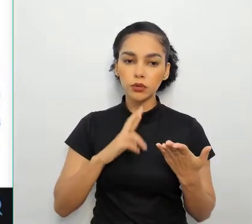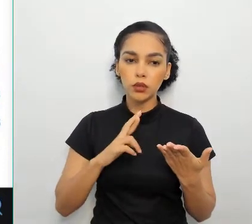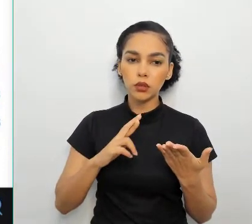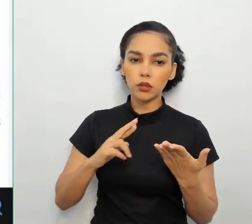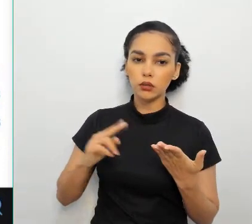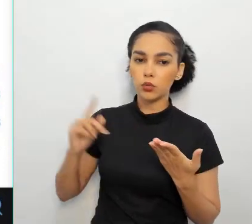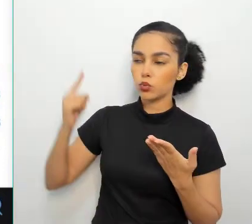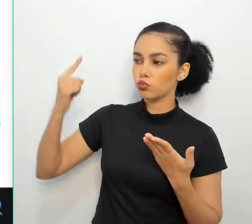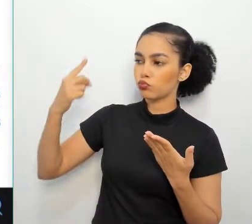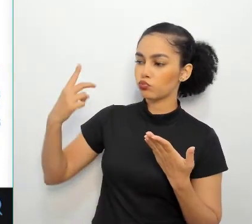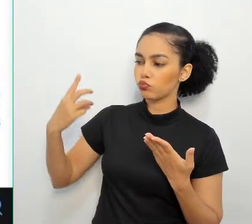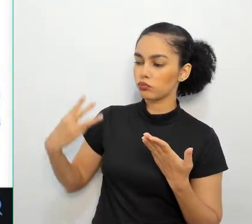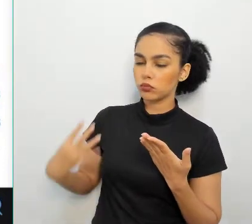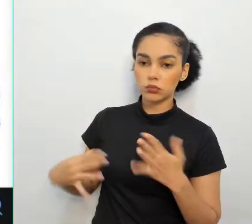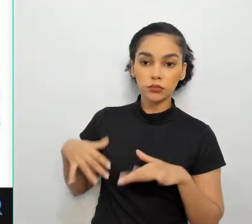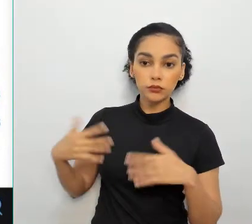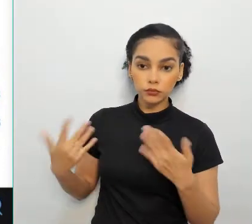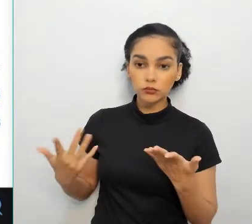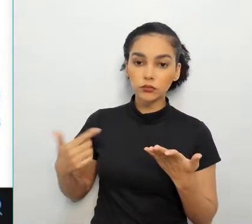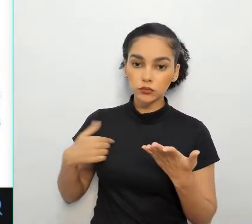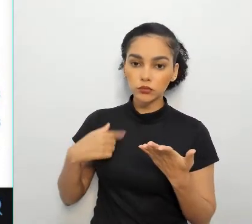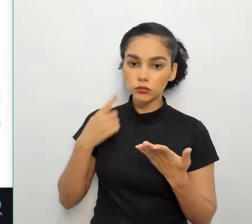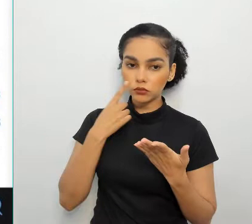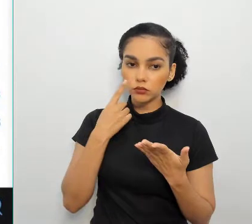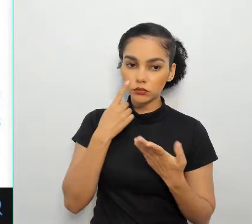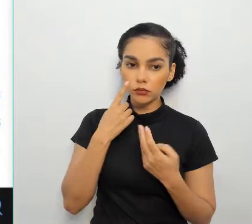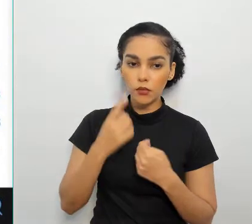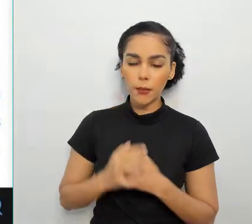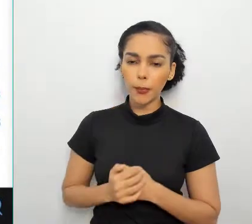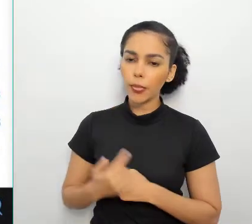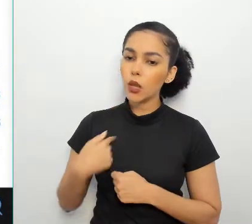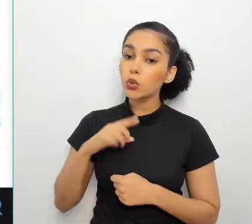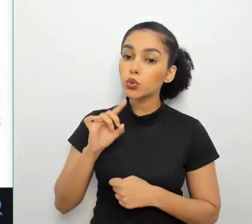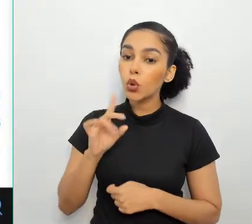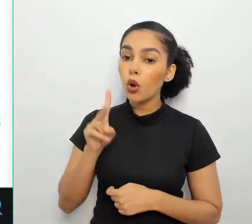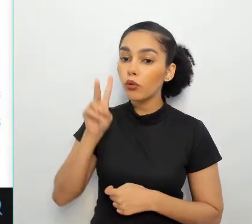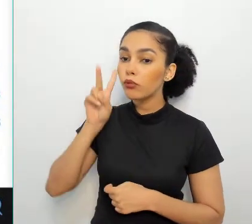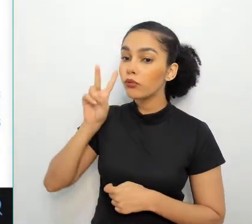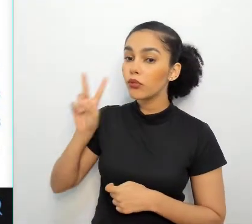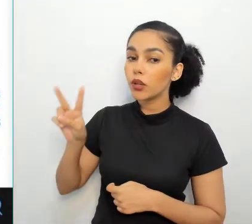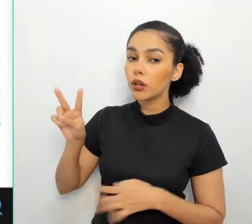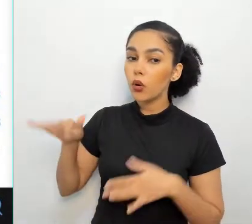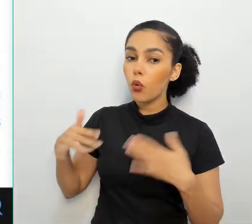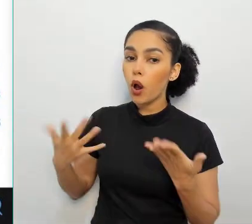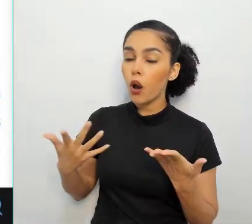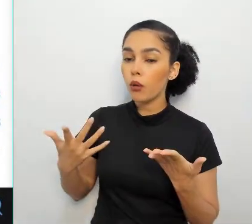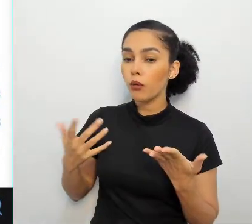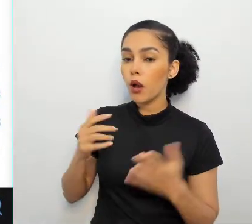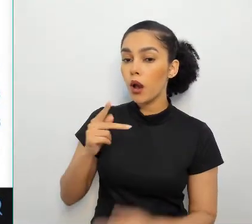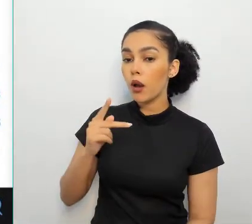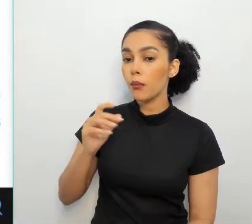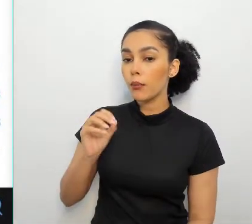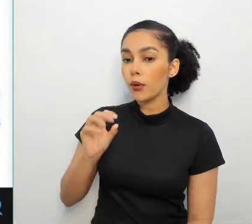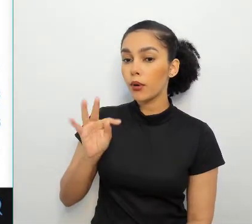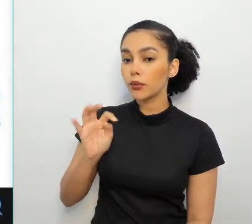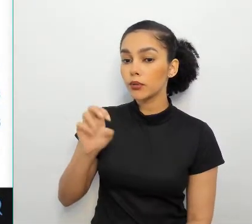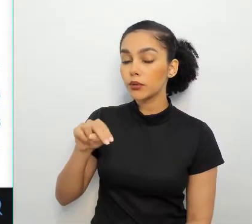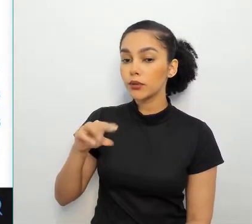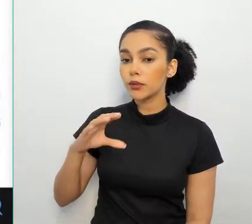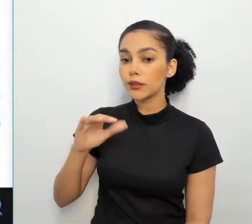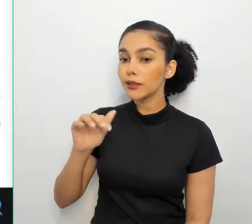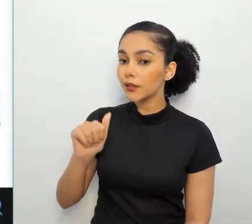o 3, olhar para os outros fósseis, o 2, o 3, o 4 e o 5, eu só vou olhar para a potência que está no 2. Não preciso fazer a conta